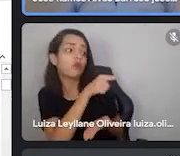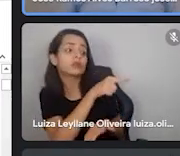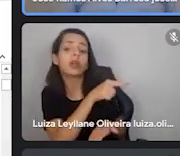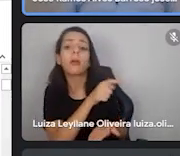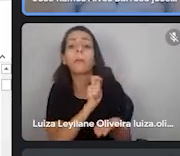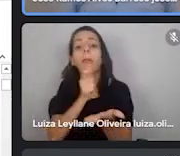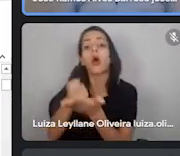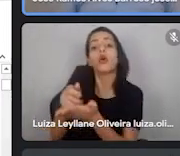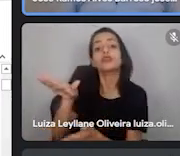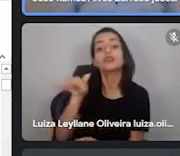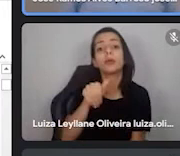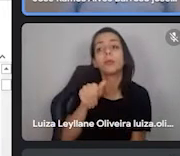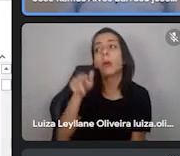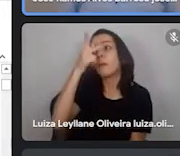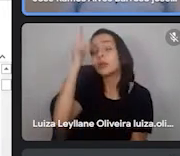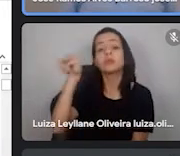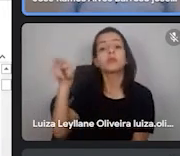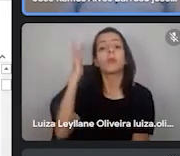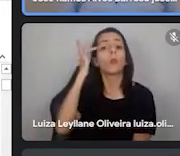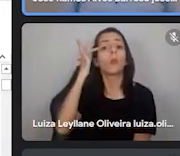tinha experiência nenhuma.